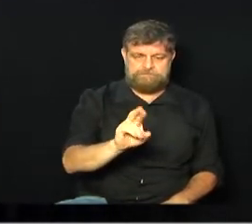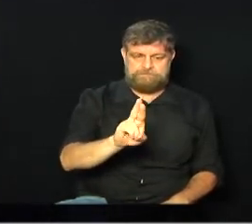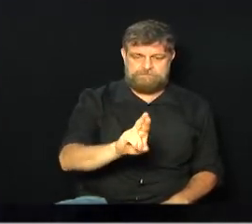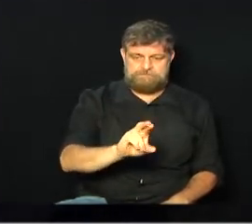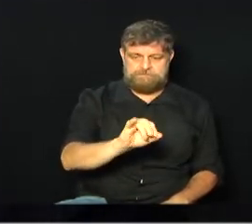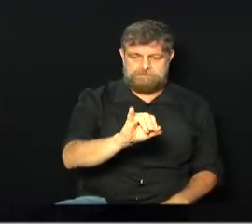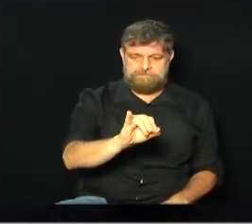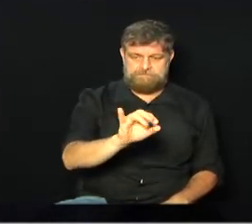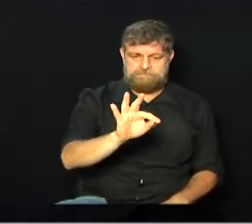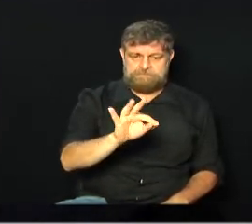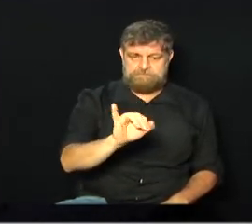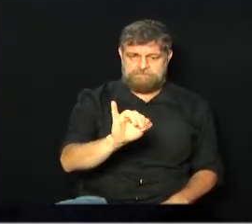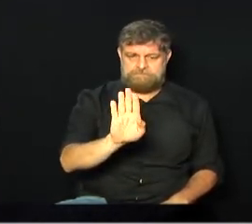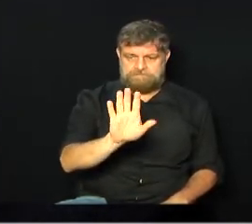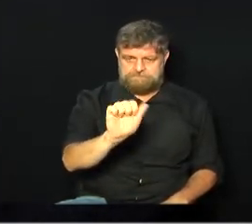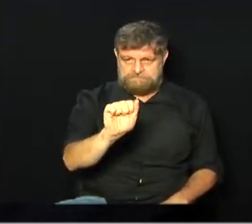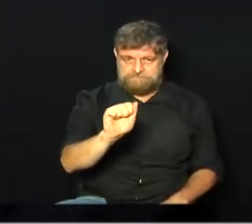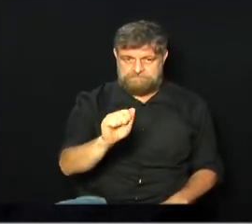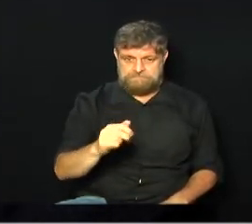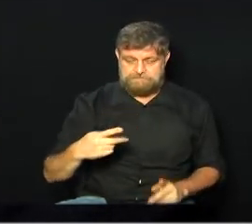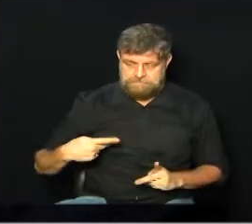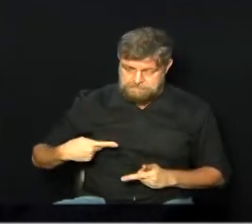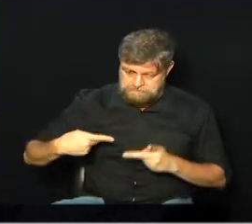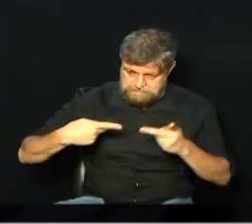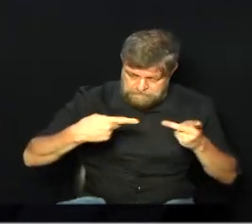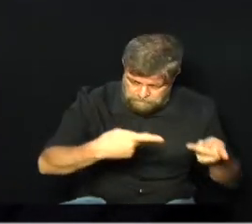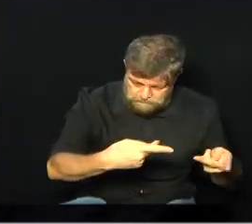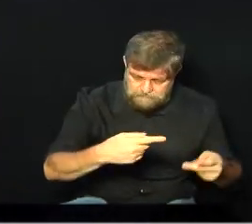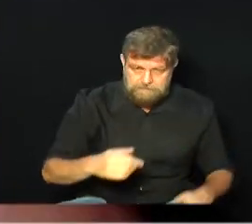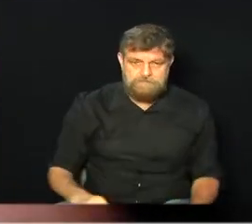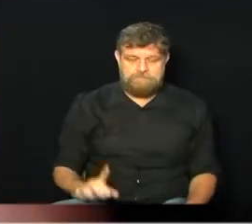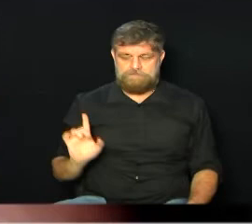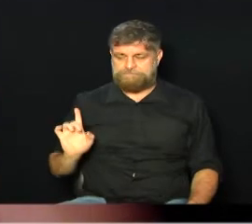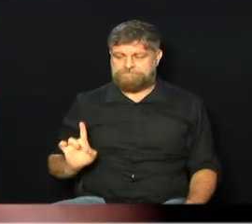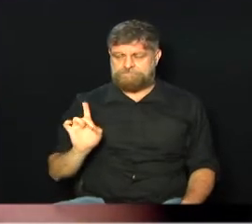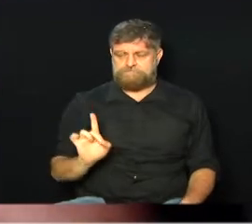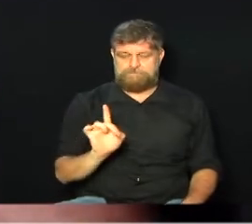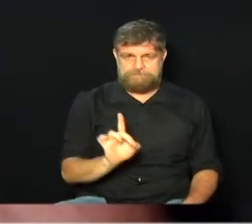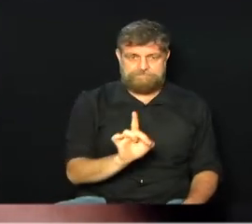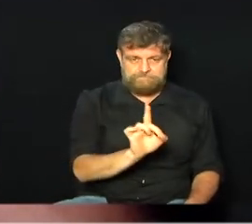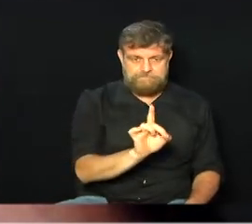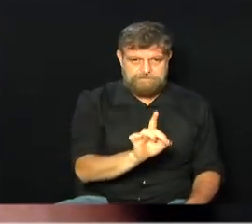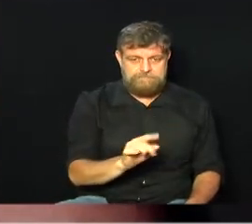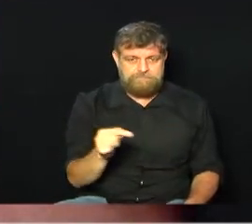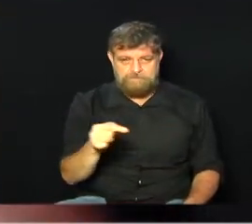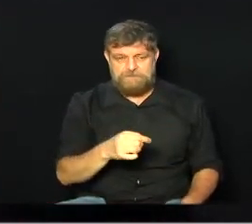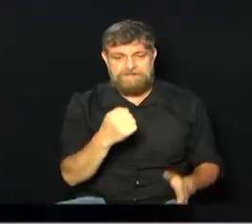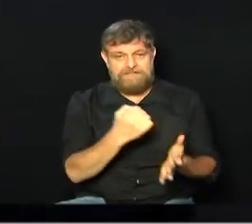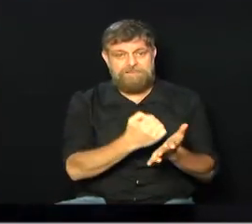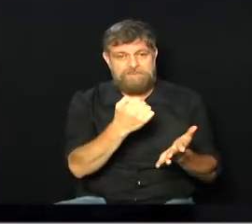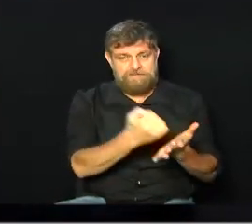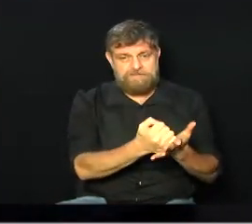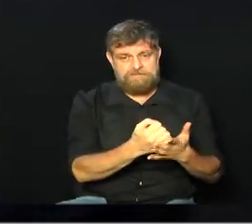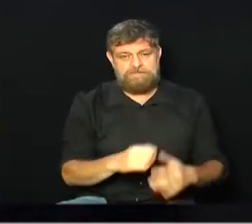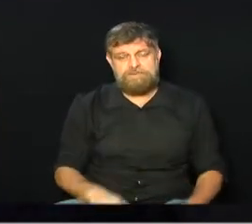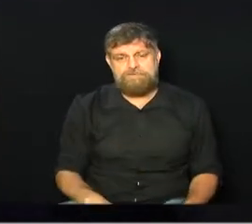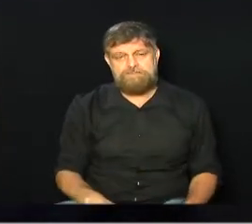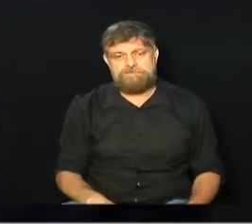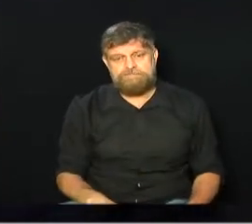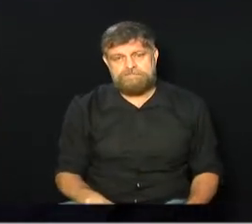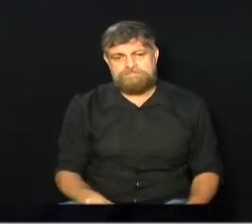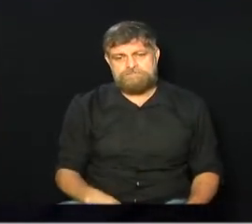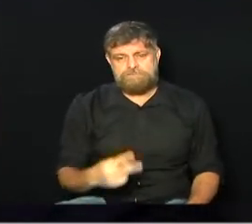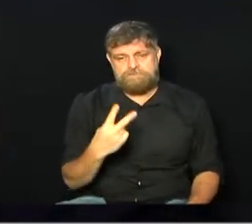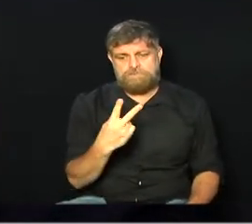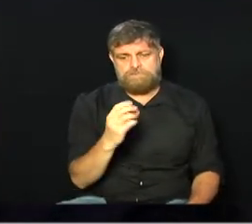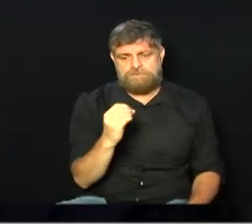Coritiba falou que me recuperaria, que era para eu ir. Se eu tivesse apto, eles fariam um contrato de produtividade. Sim. Isso em